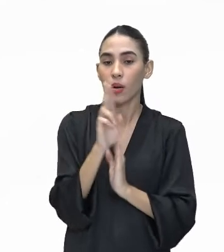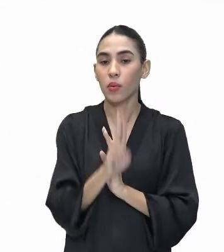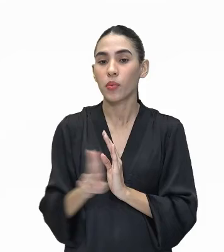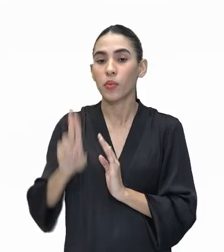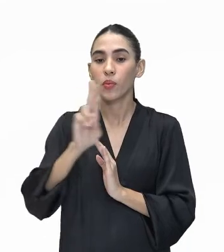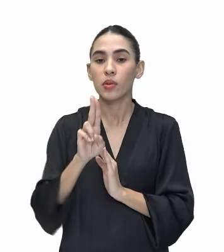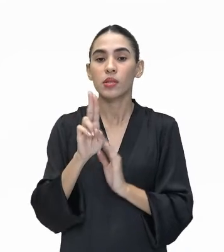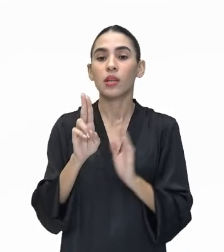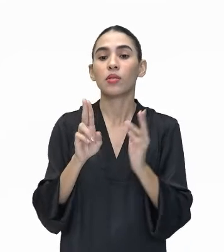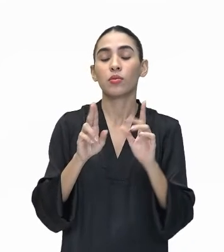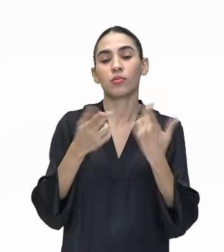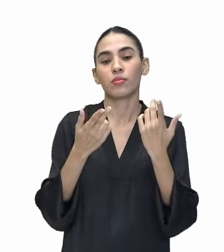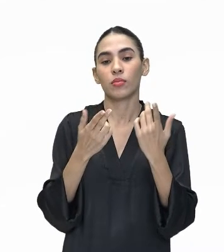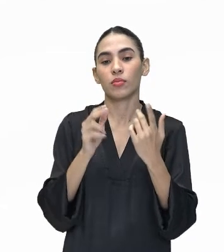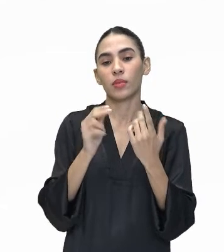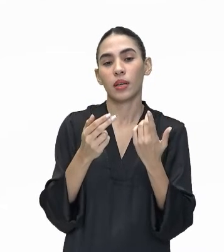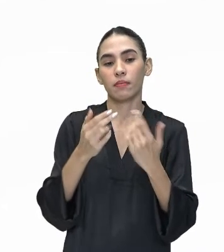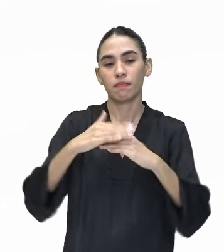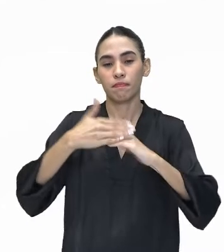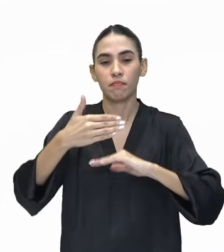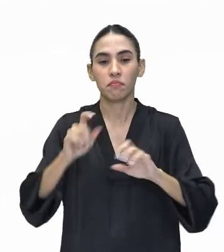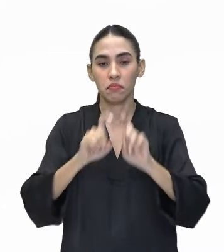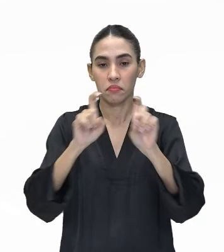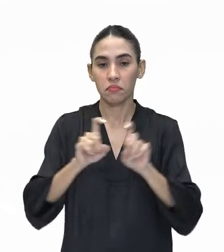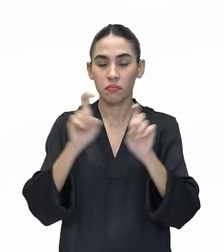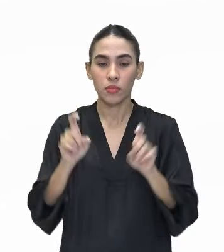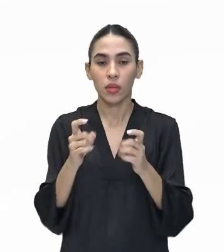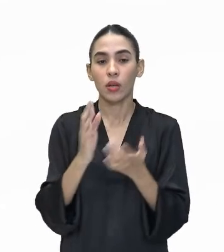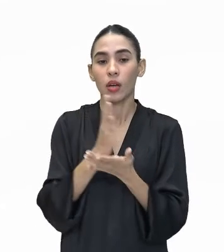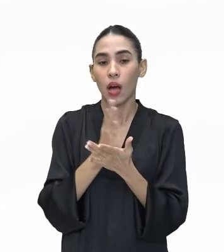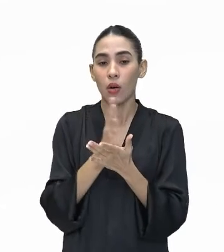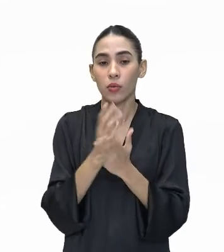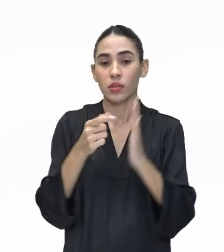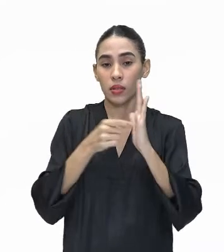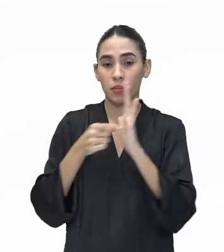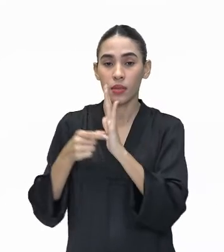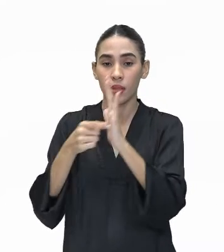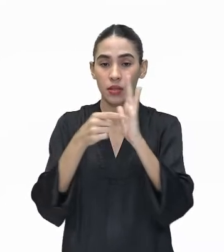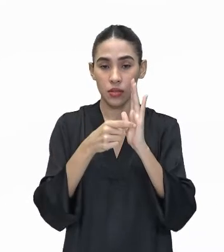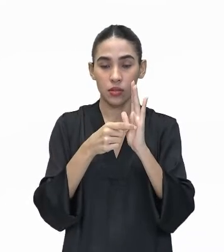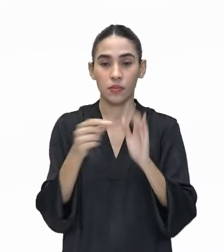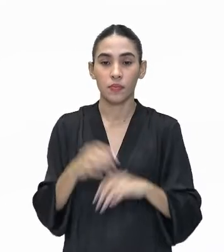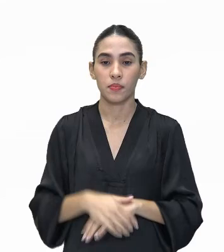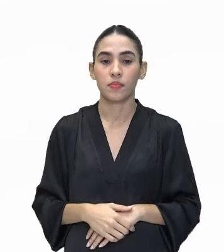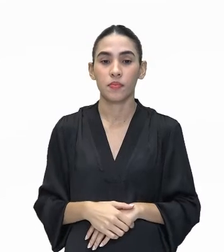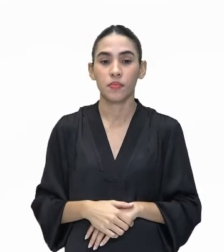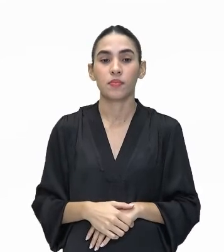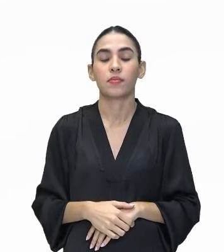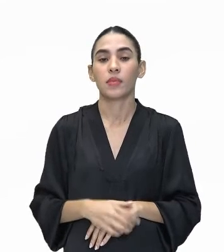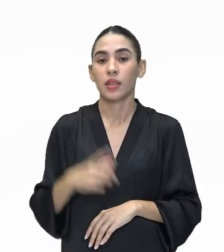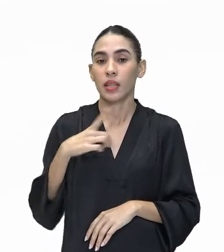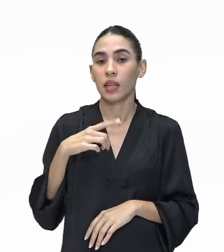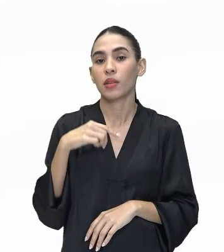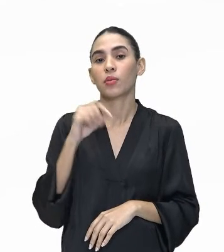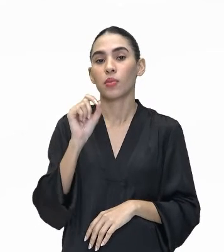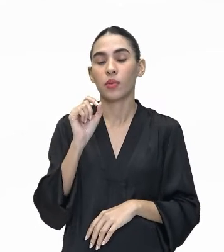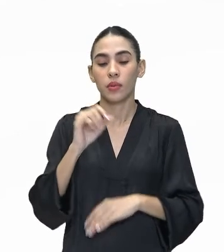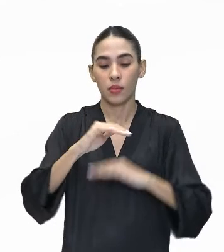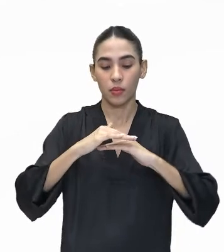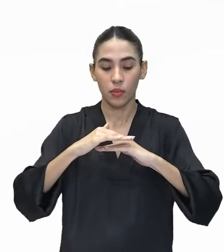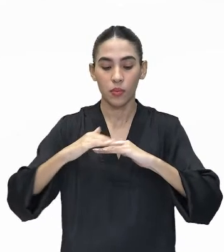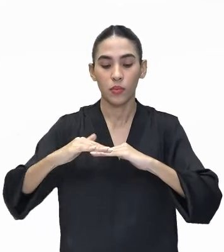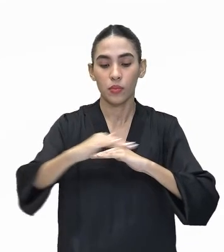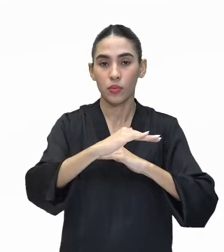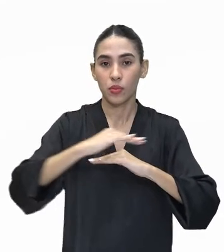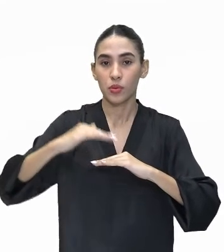arte multimídia por meio de algum software e hardware num espaço